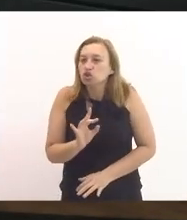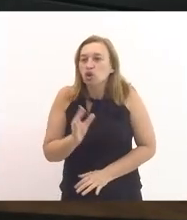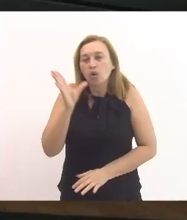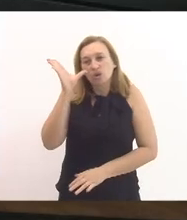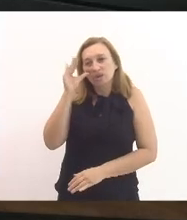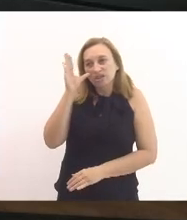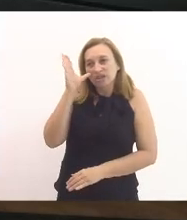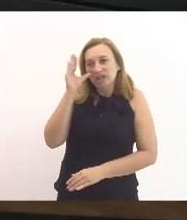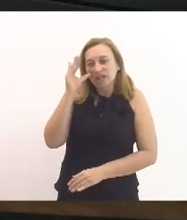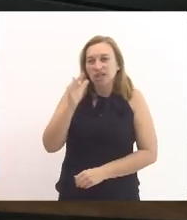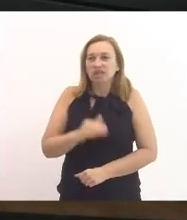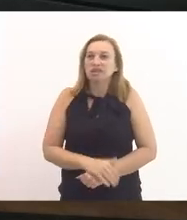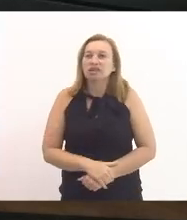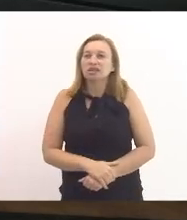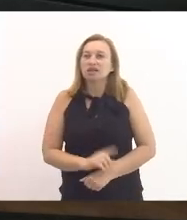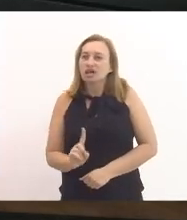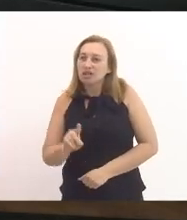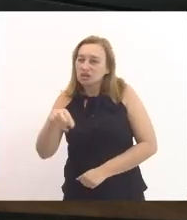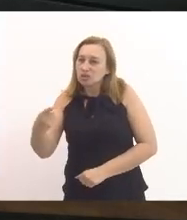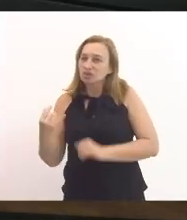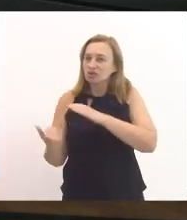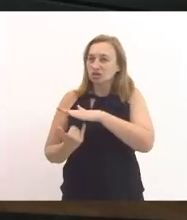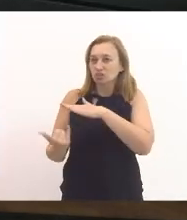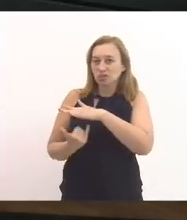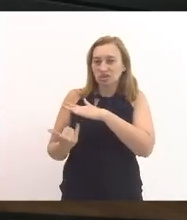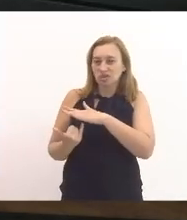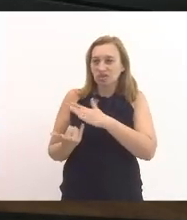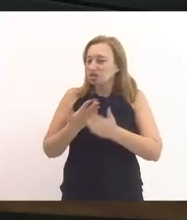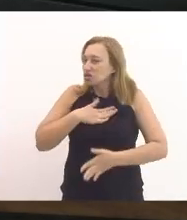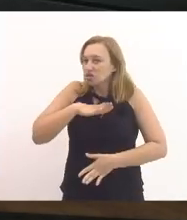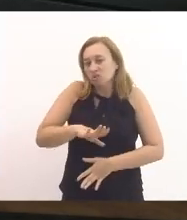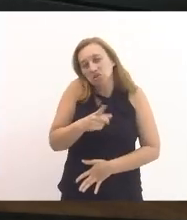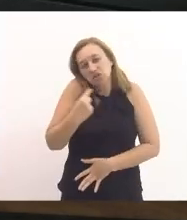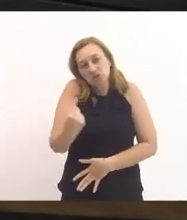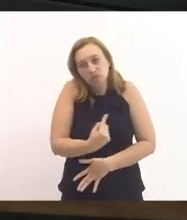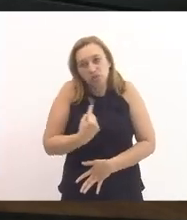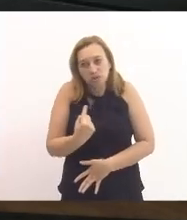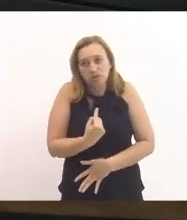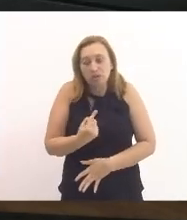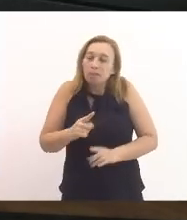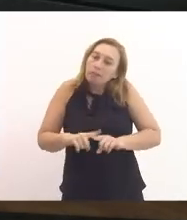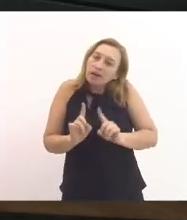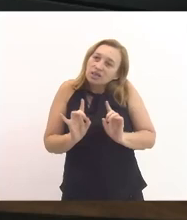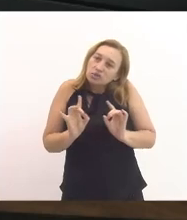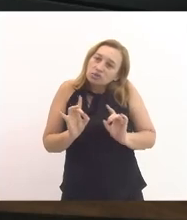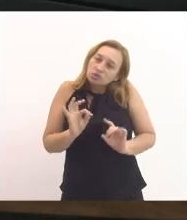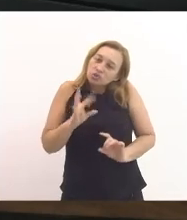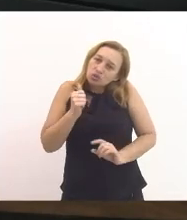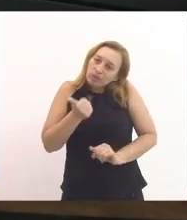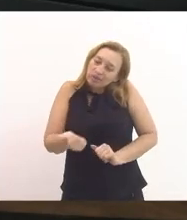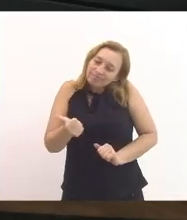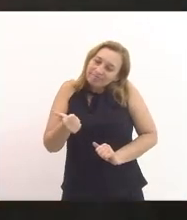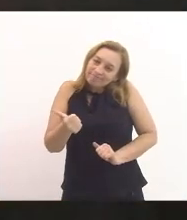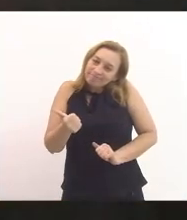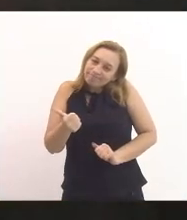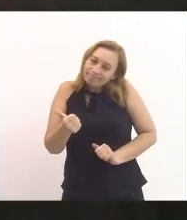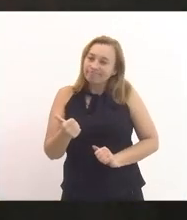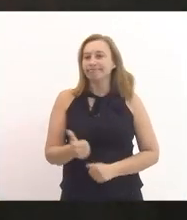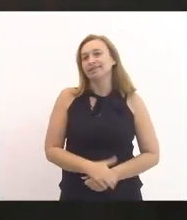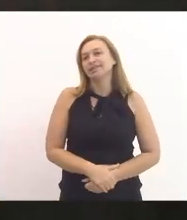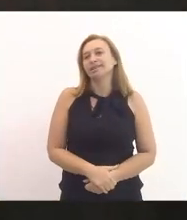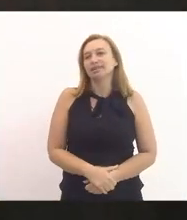interessa às outras instituições que não gostam da gente mas tudo bem então bora lá